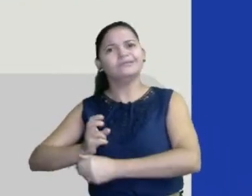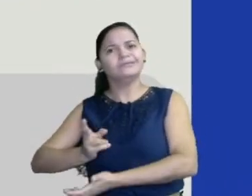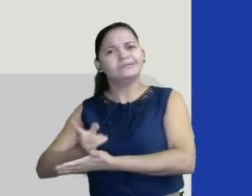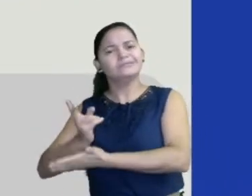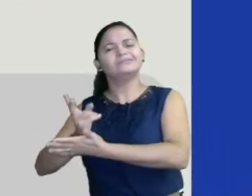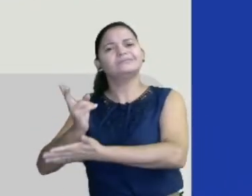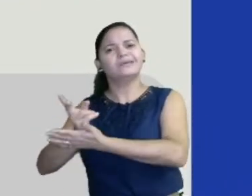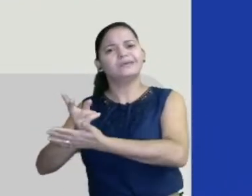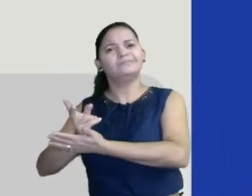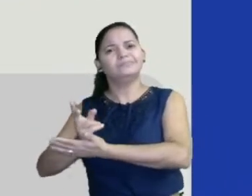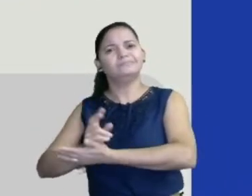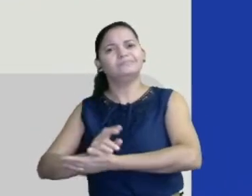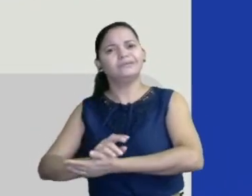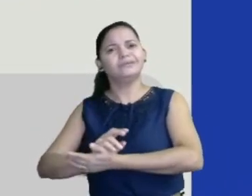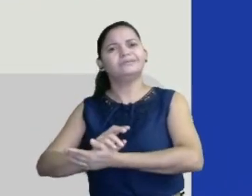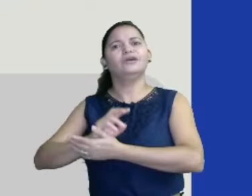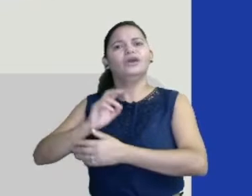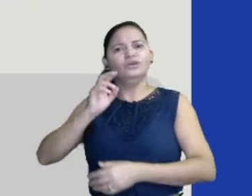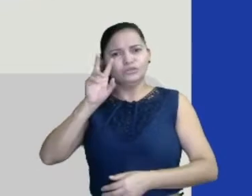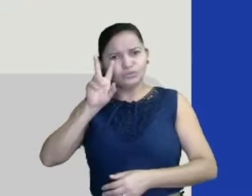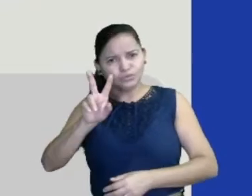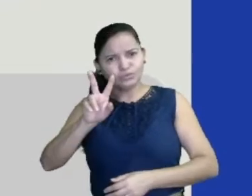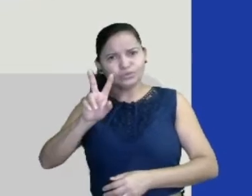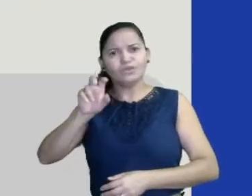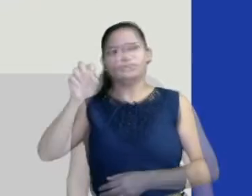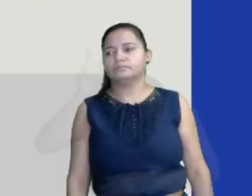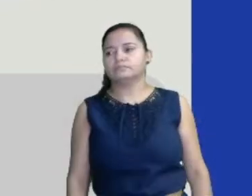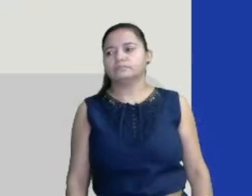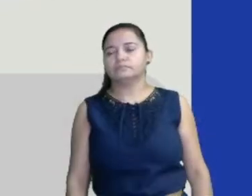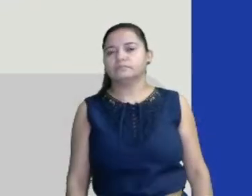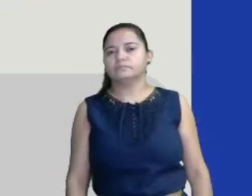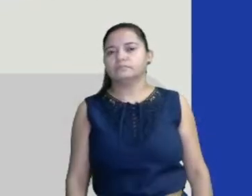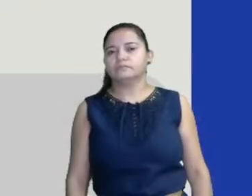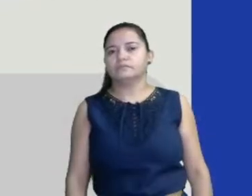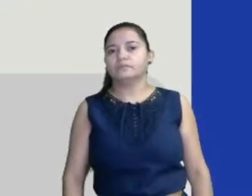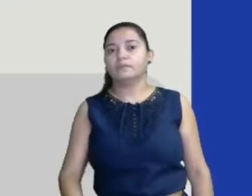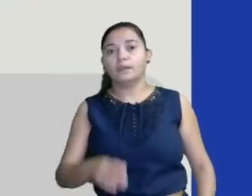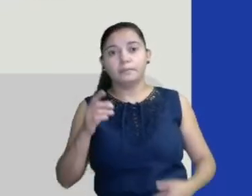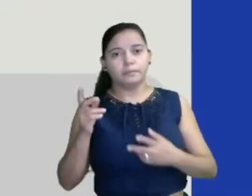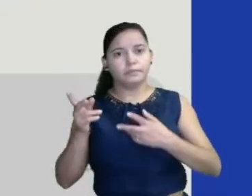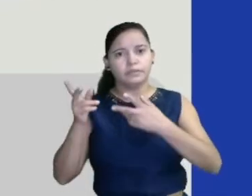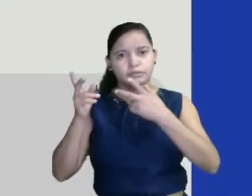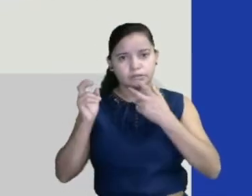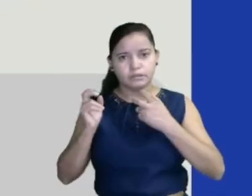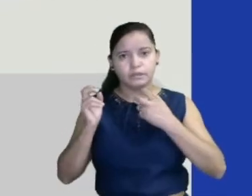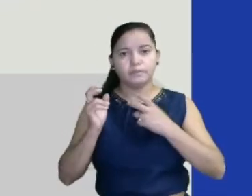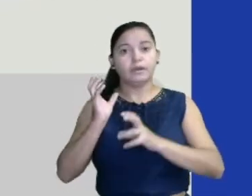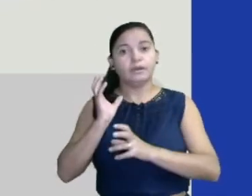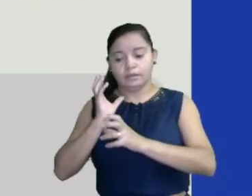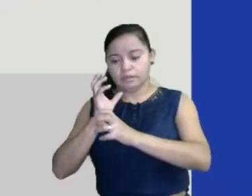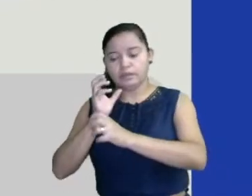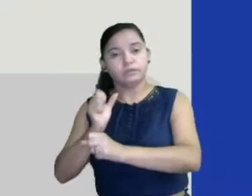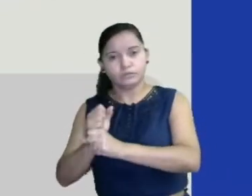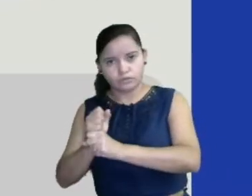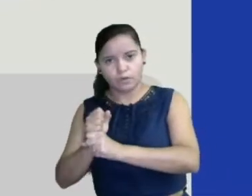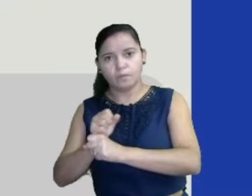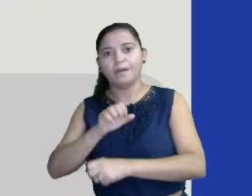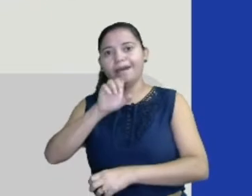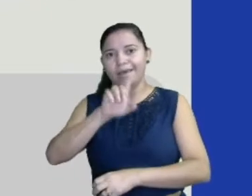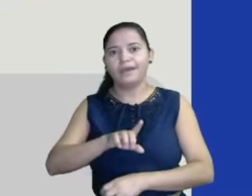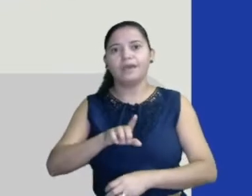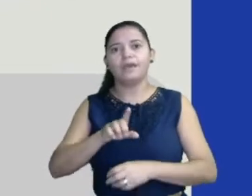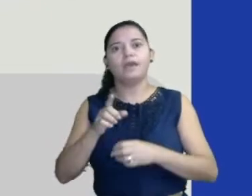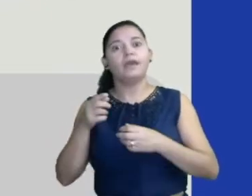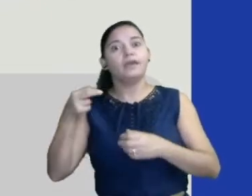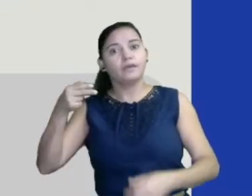duas vezes maior que o produto original Note que o resultado é igual e sempre